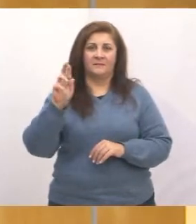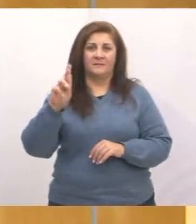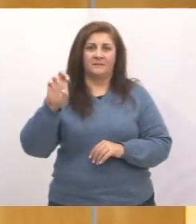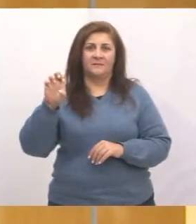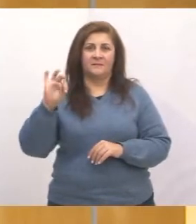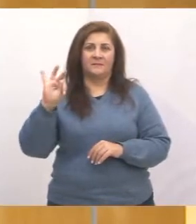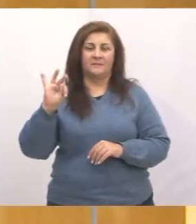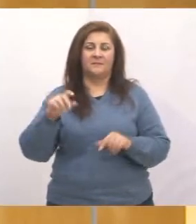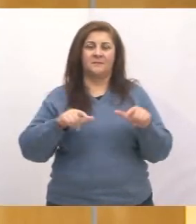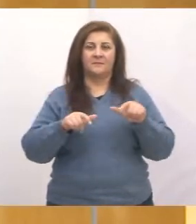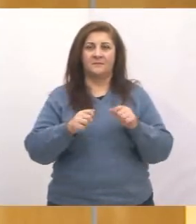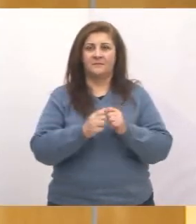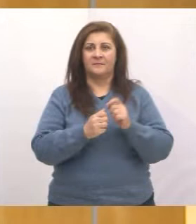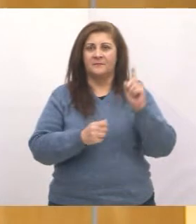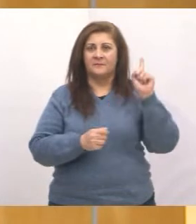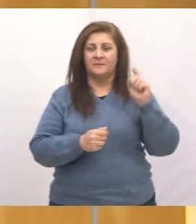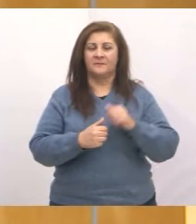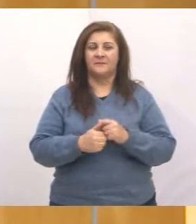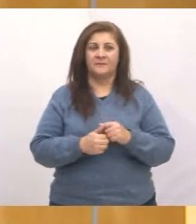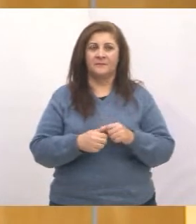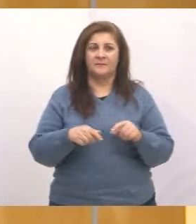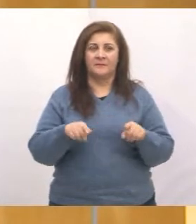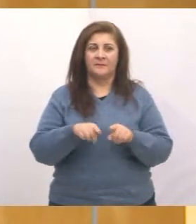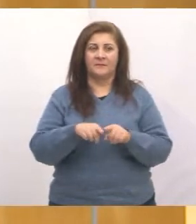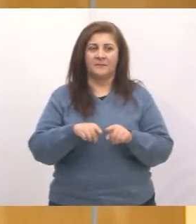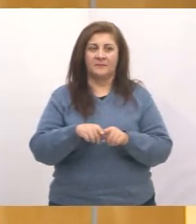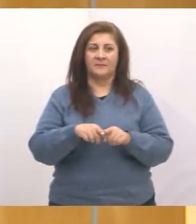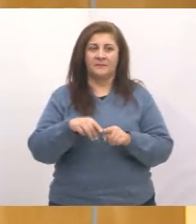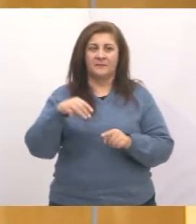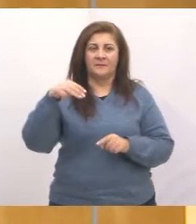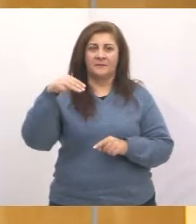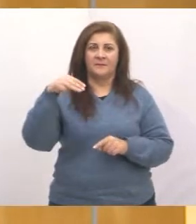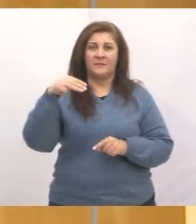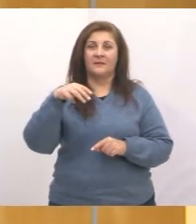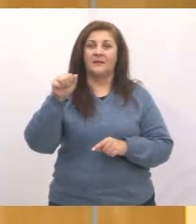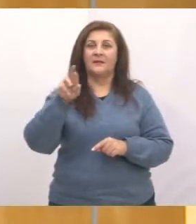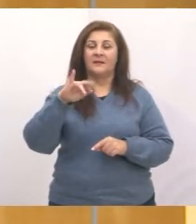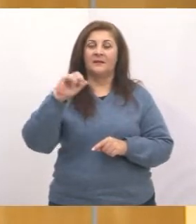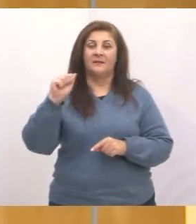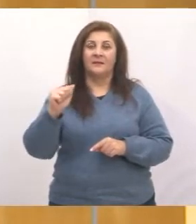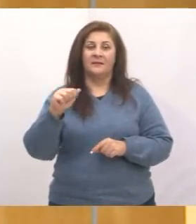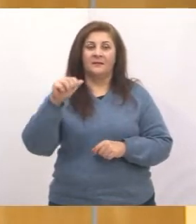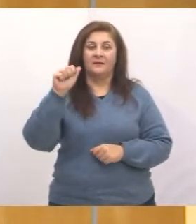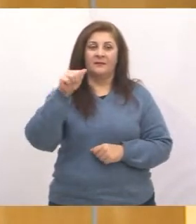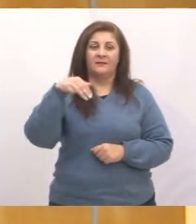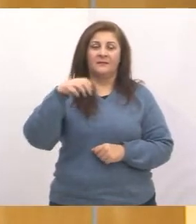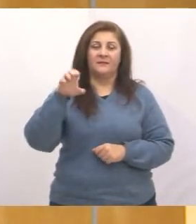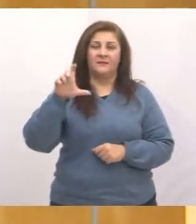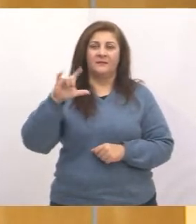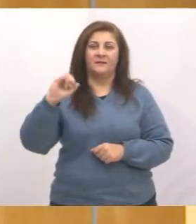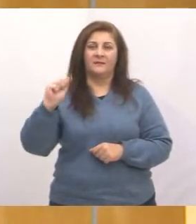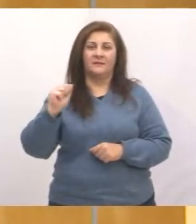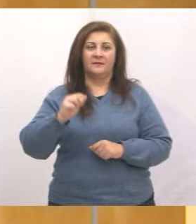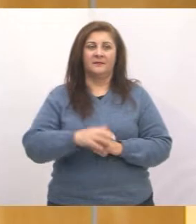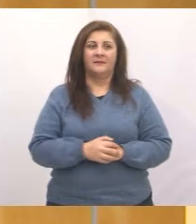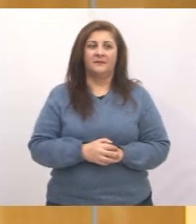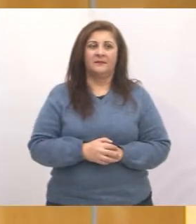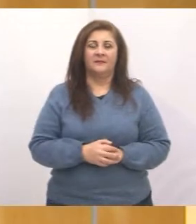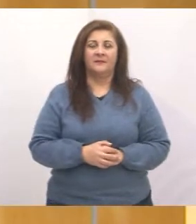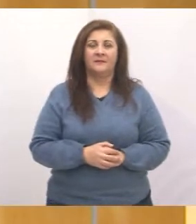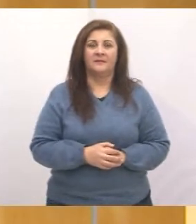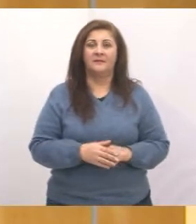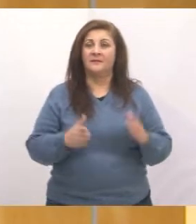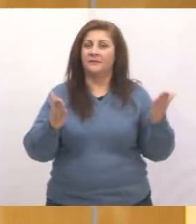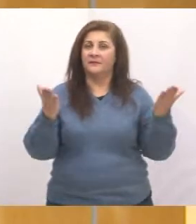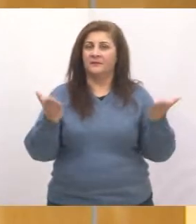trabalha conosco, e também da Maria Amélia, que trabalha aqui na Copa. E, nesse momento,